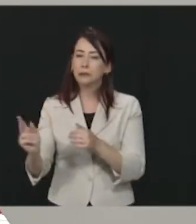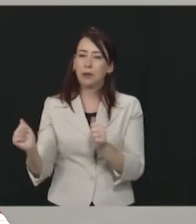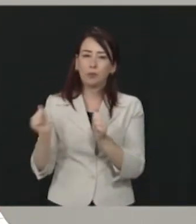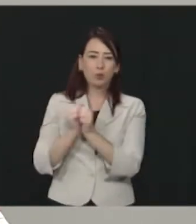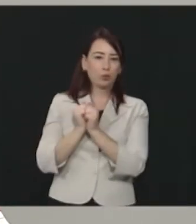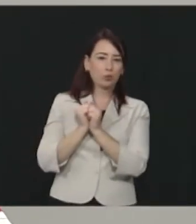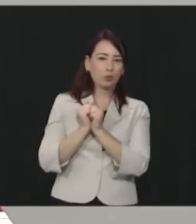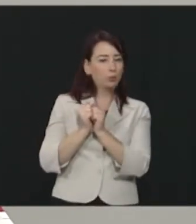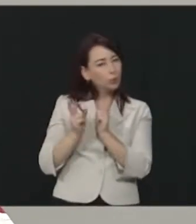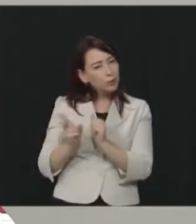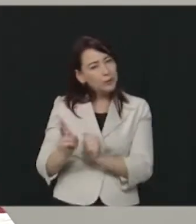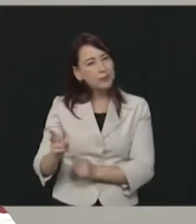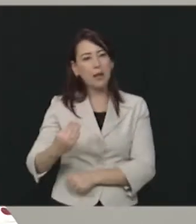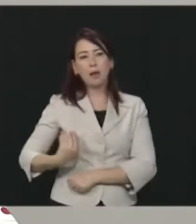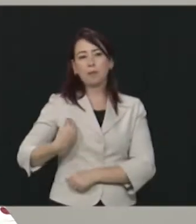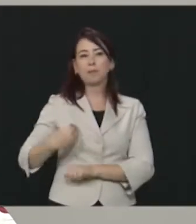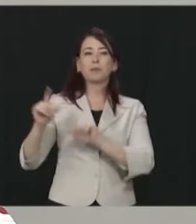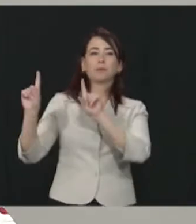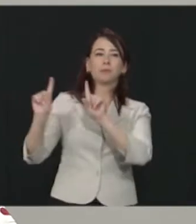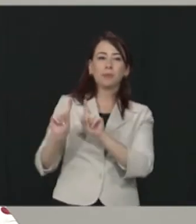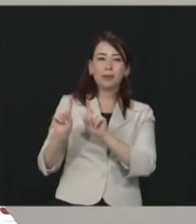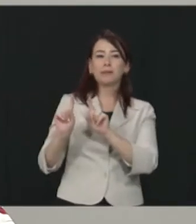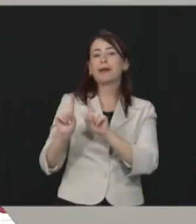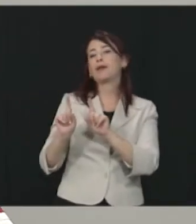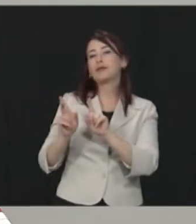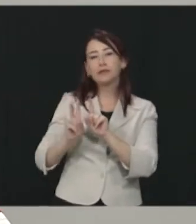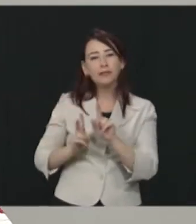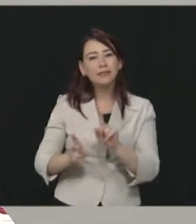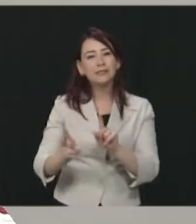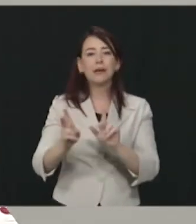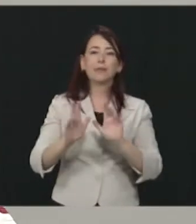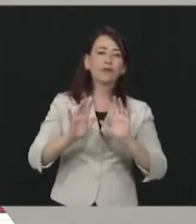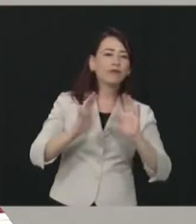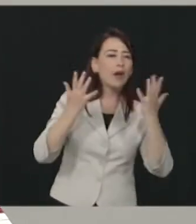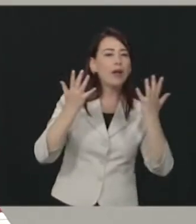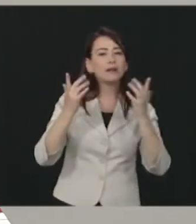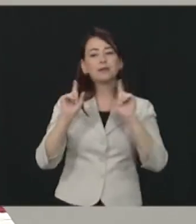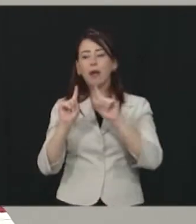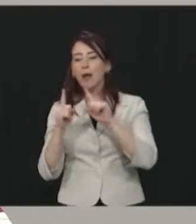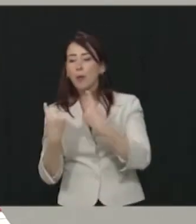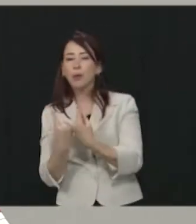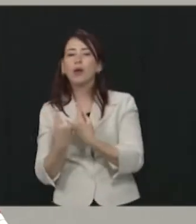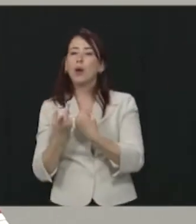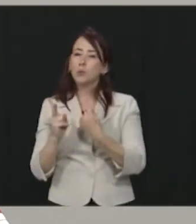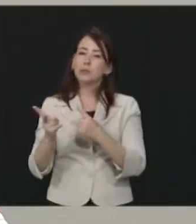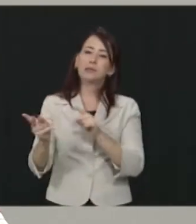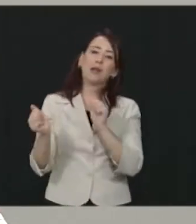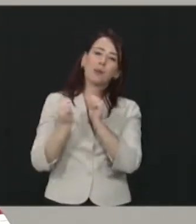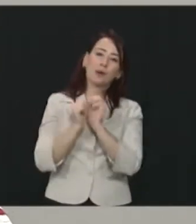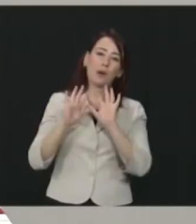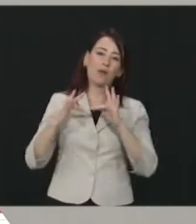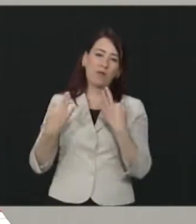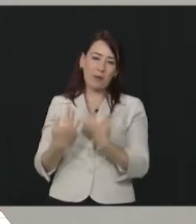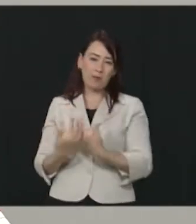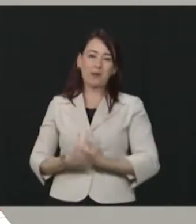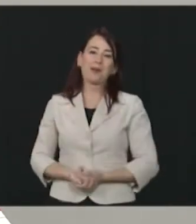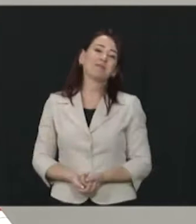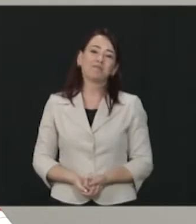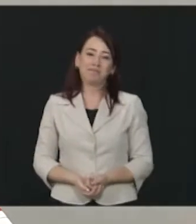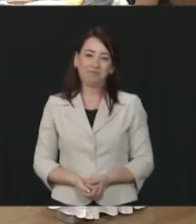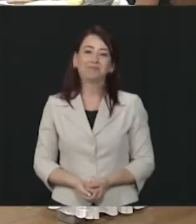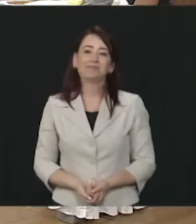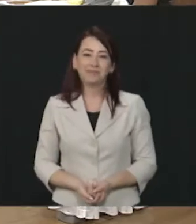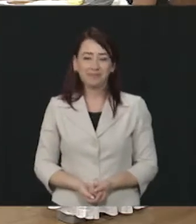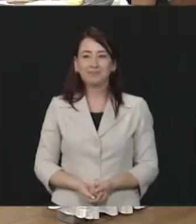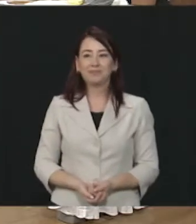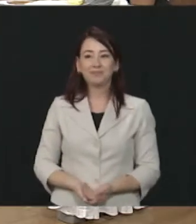família sempre ao meu lado, me visitando, em festas, reuniões, isso é muito bom. Maravilha. Sabe? Muito bom. Família é tudo. É.